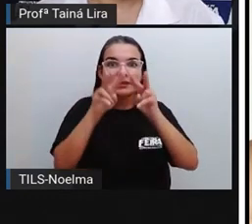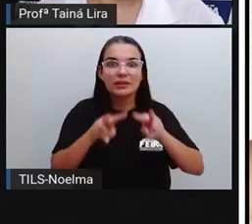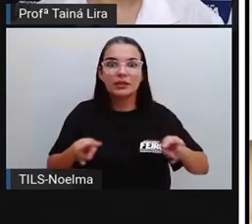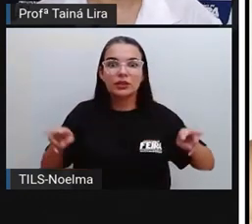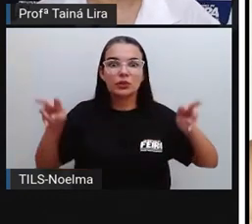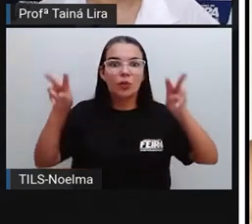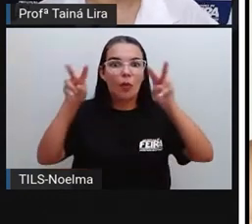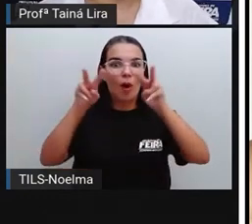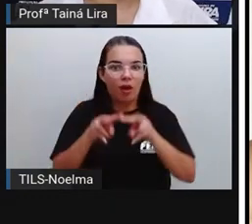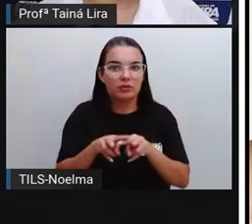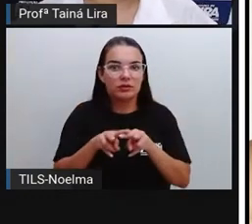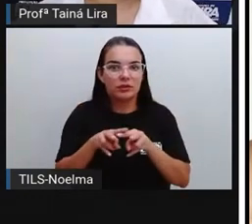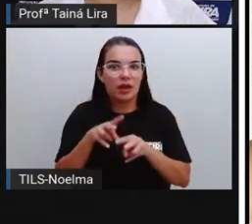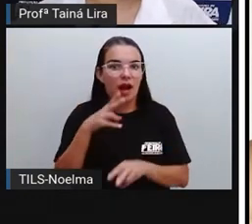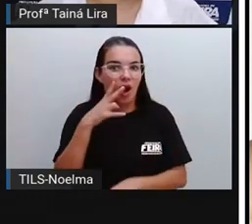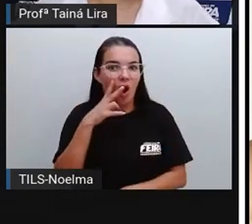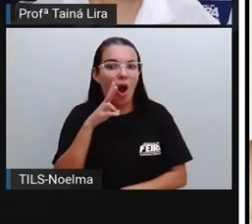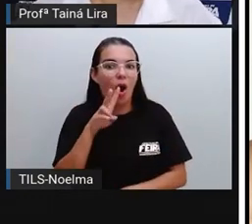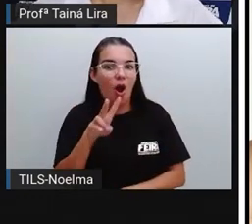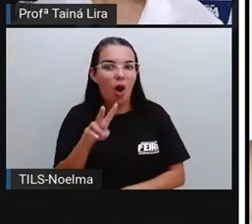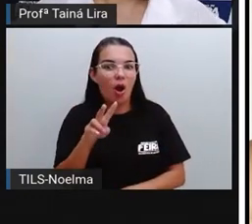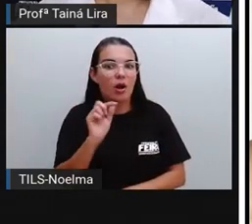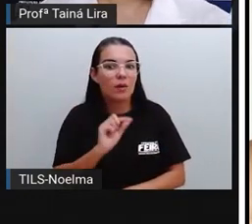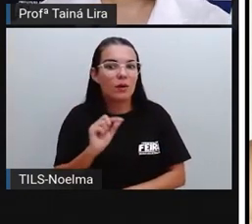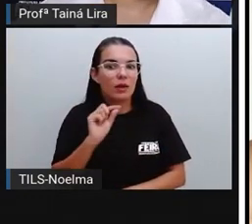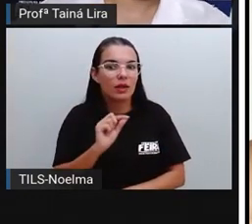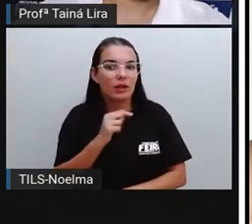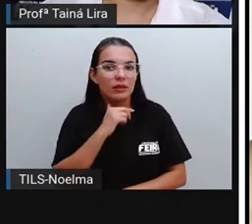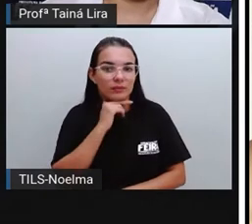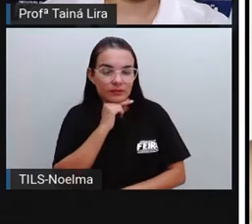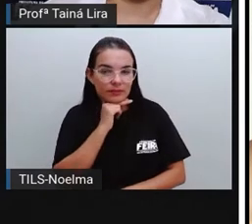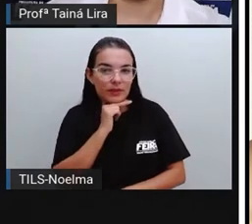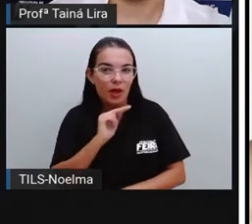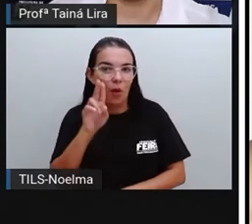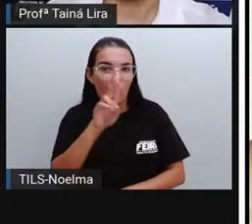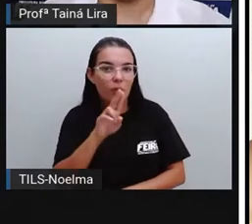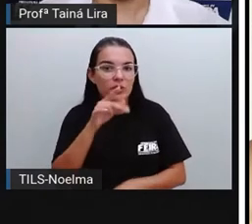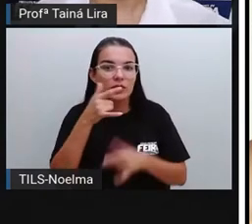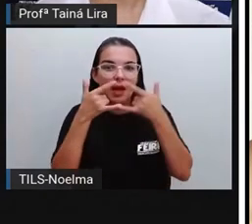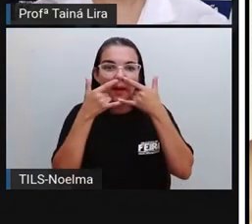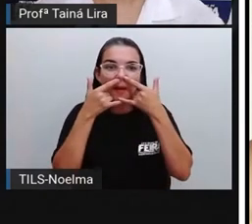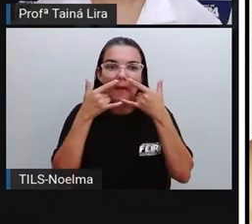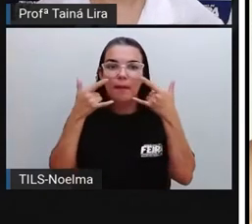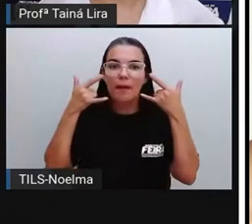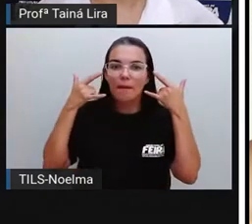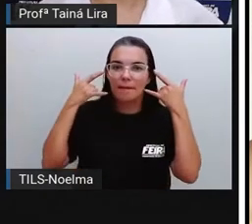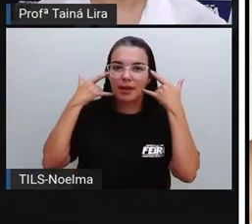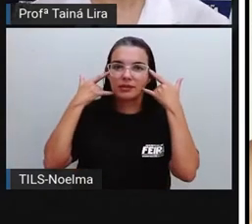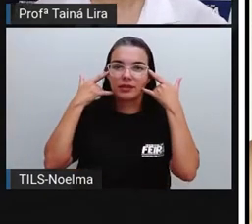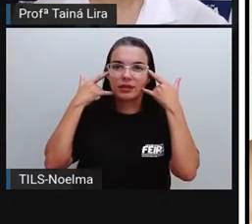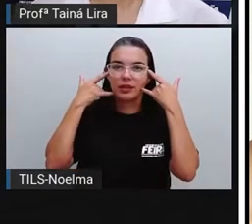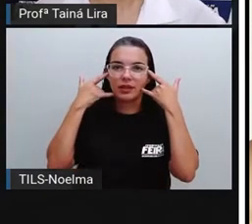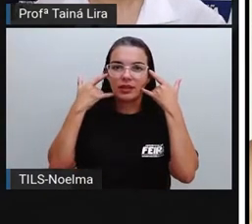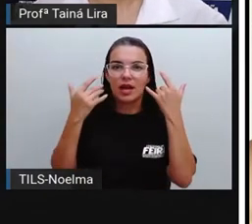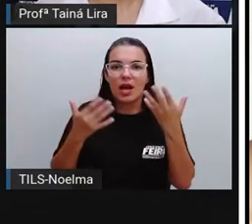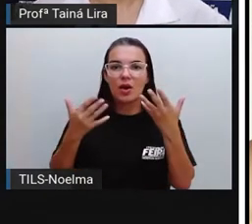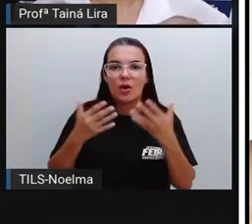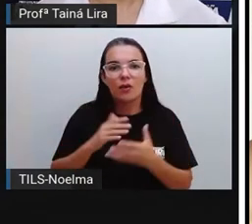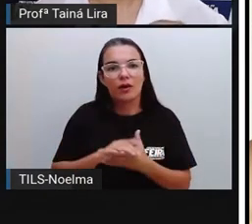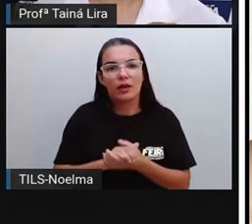visuais, tá? Então, essa daqui, por exemplo, ela é sobre o uso da máscara. Agora, observem.